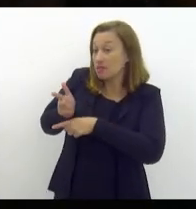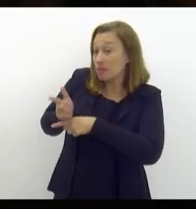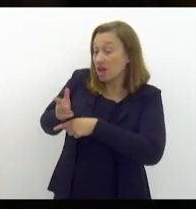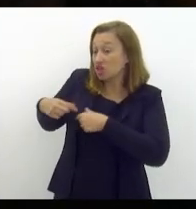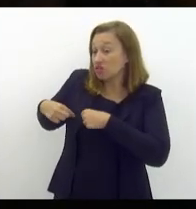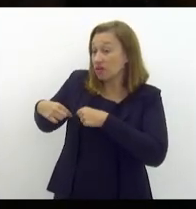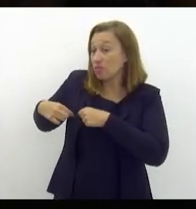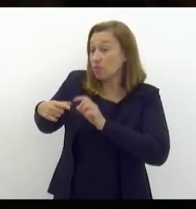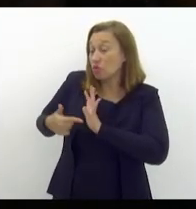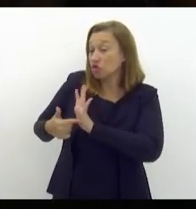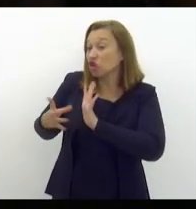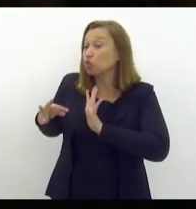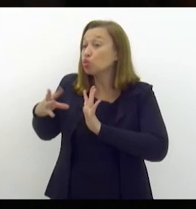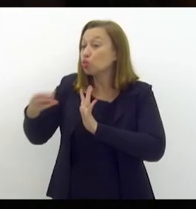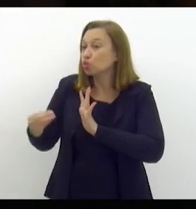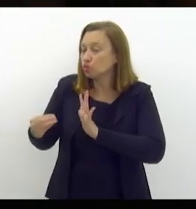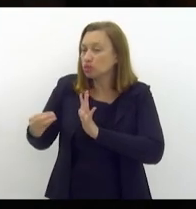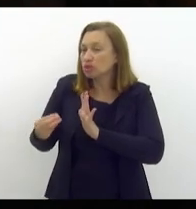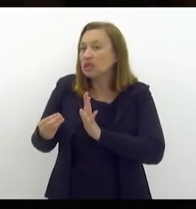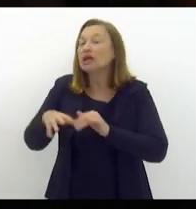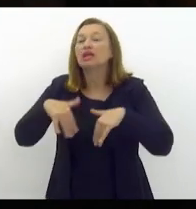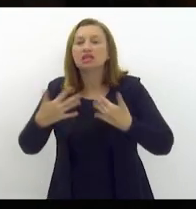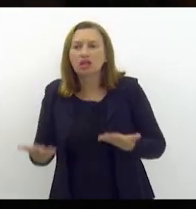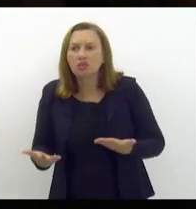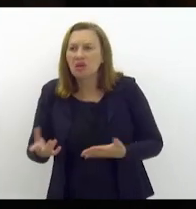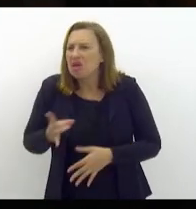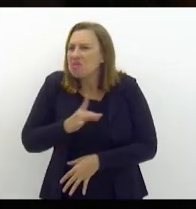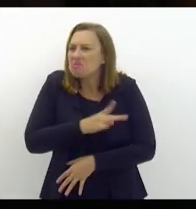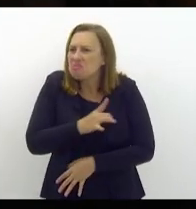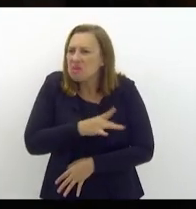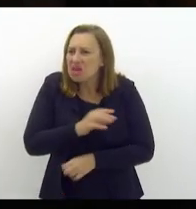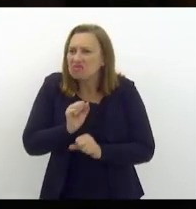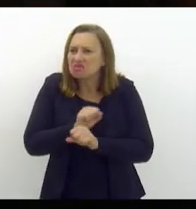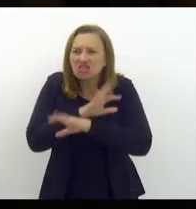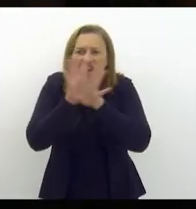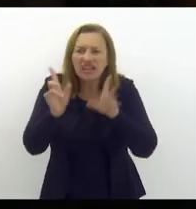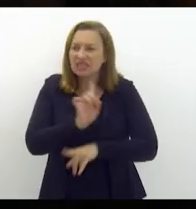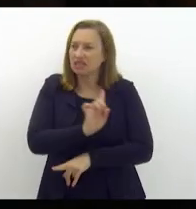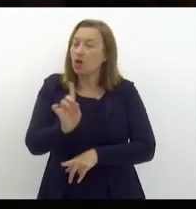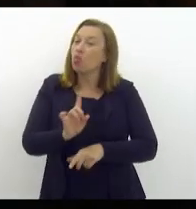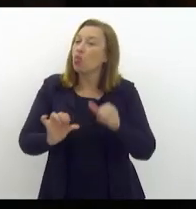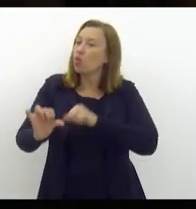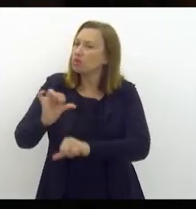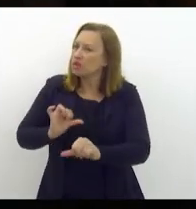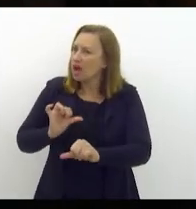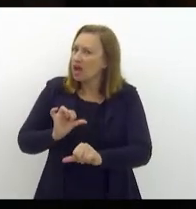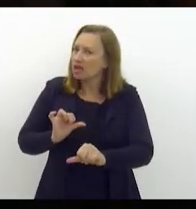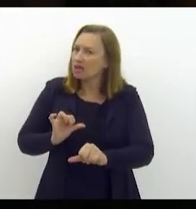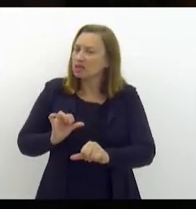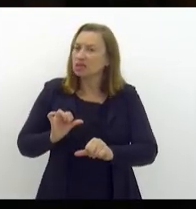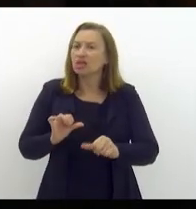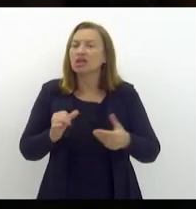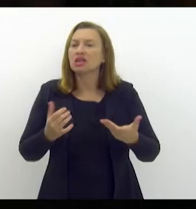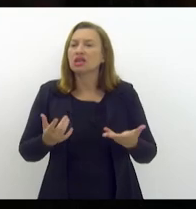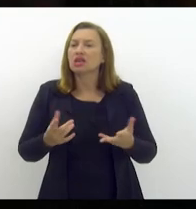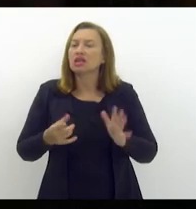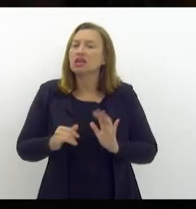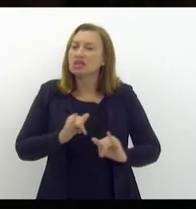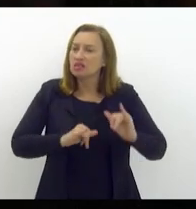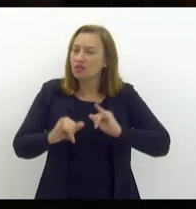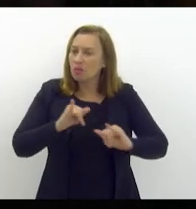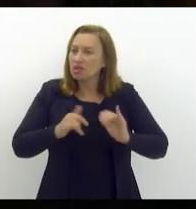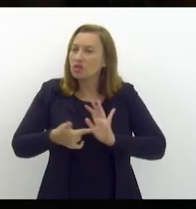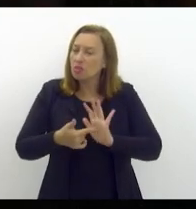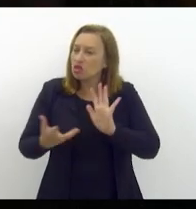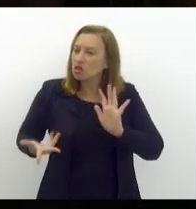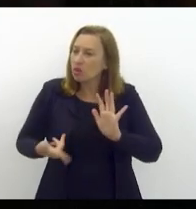vão falar por si próprios. Então, a gente não tem medo de transparência. Pelo contrário, se dados já demonstram a eficácia,